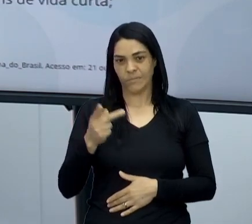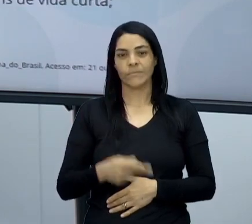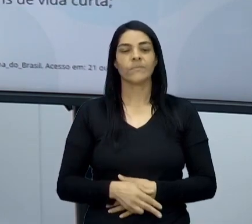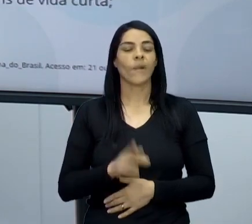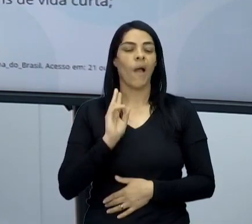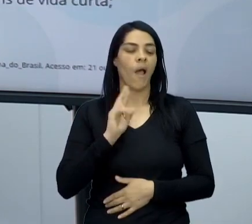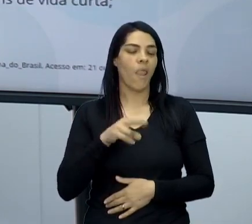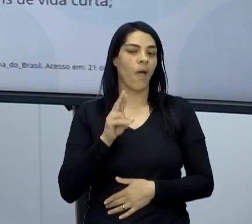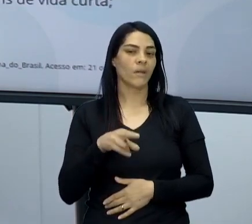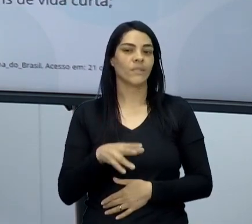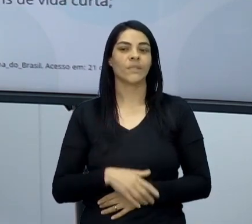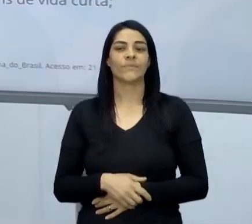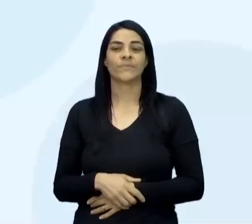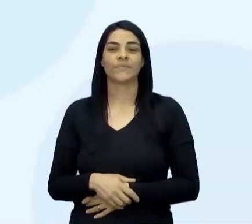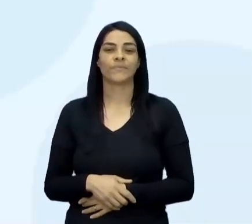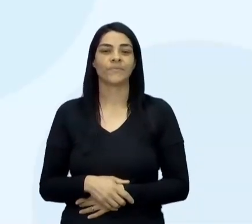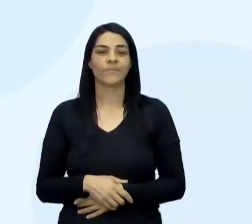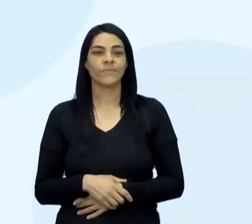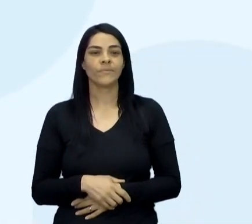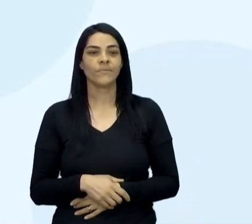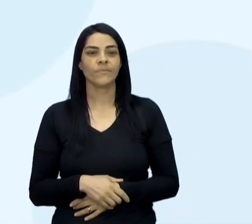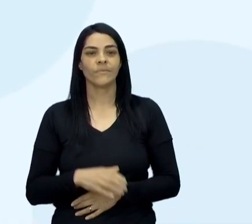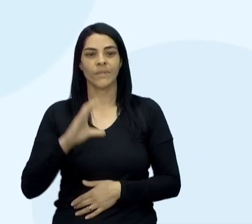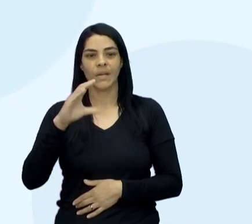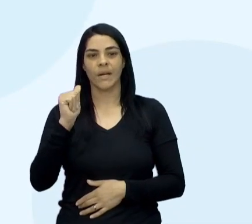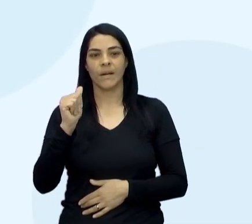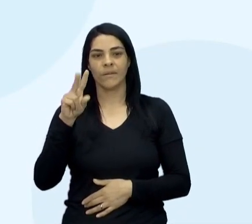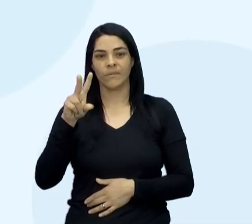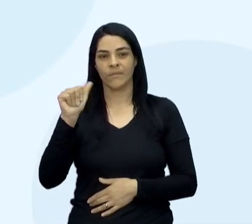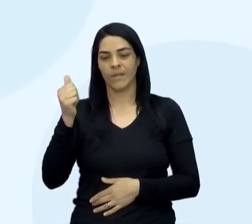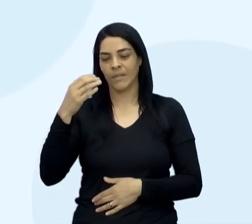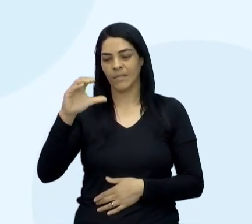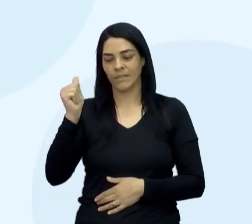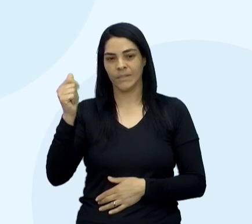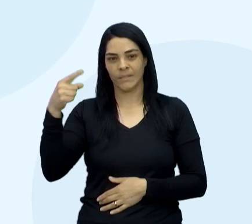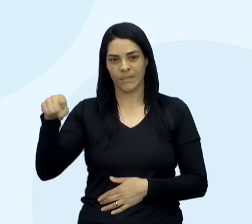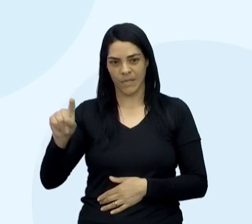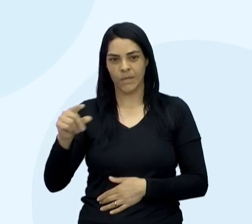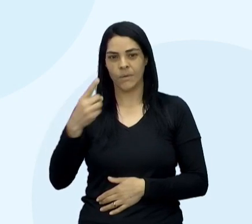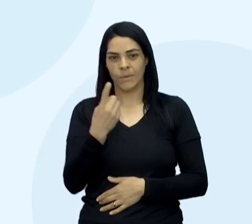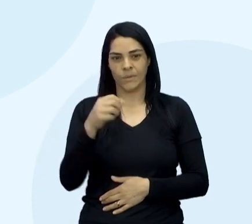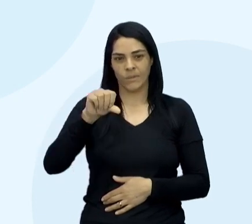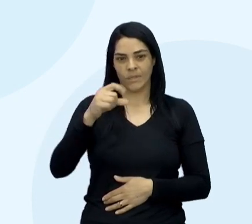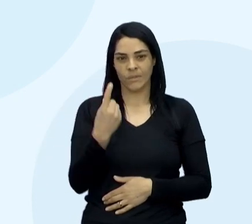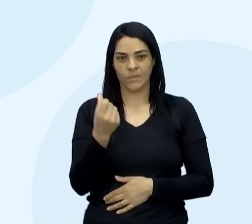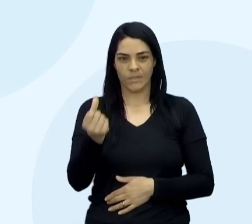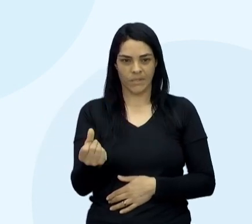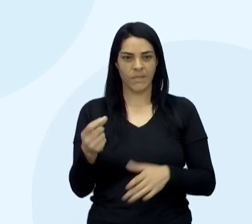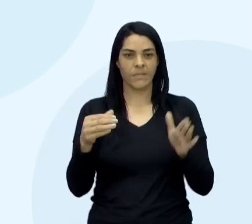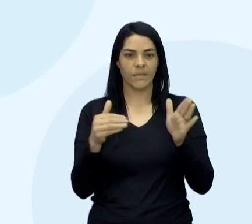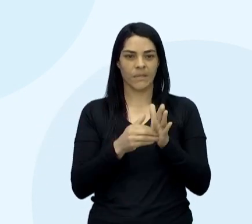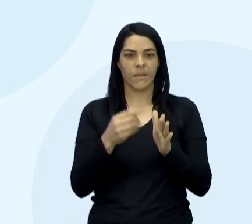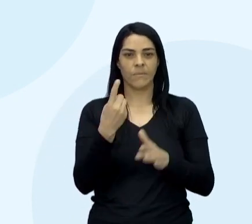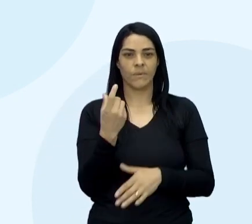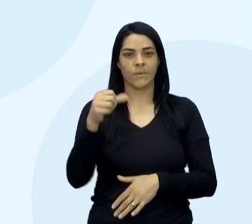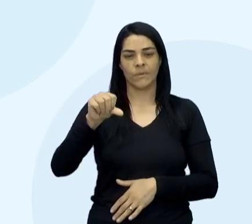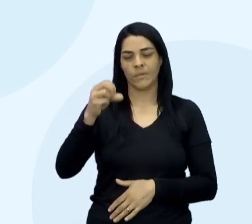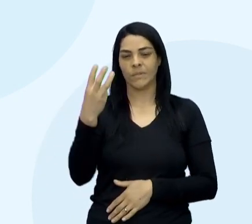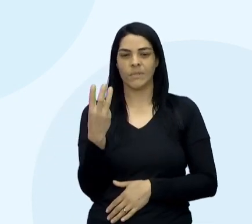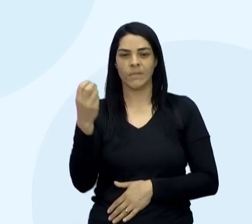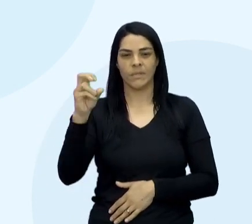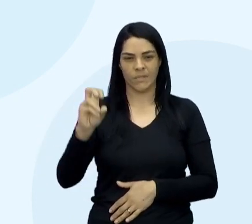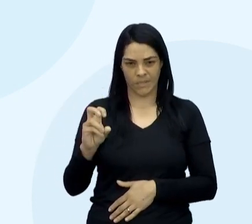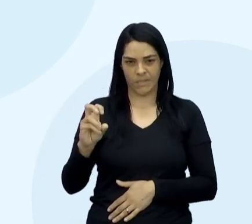então. Cavação é o outro momento, entre 1916 e 35. A partir de 1916,